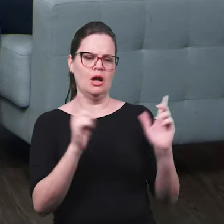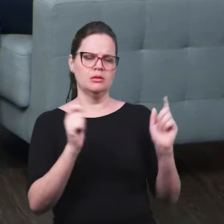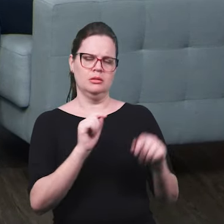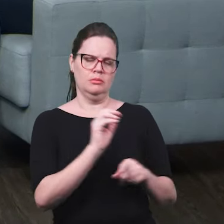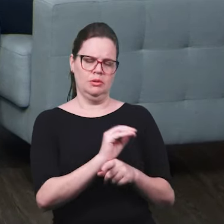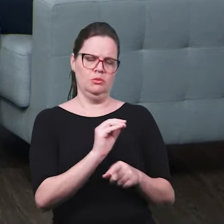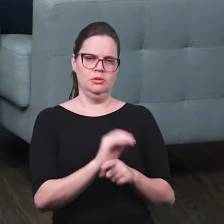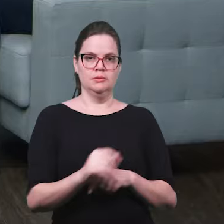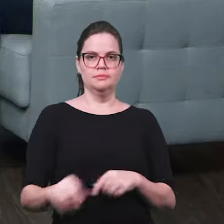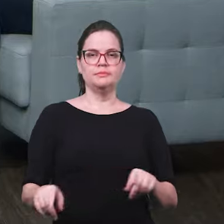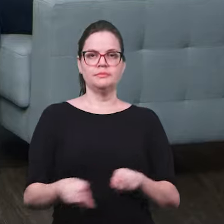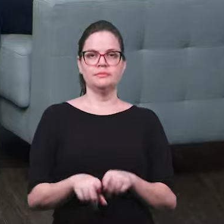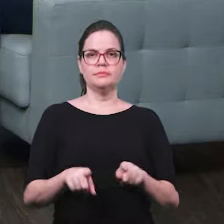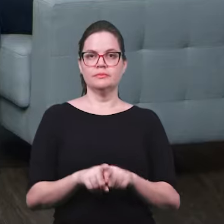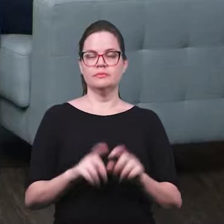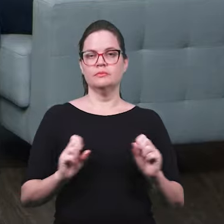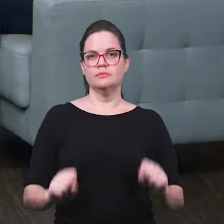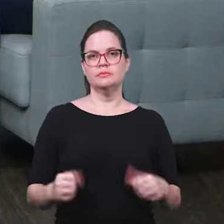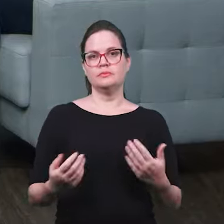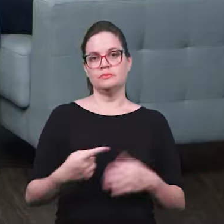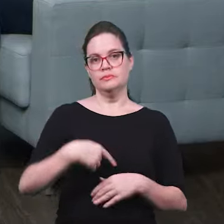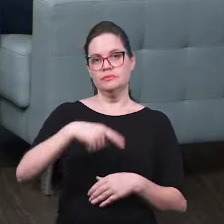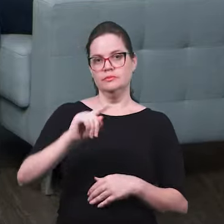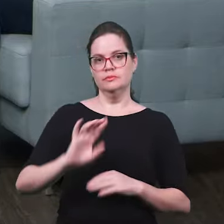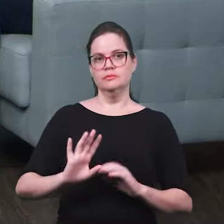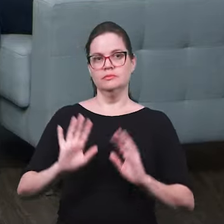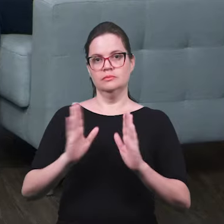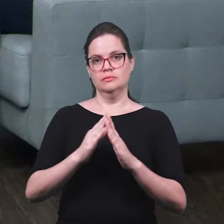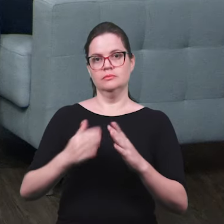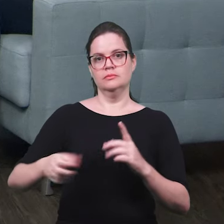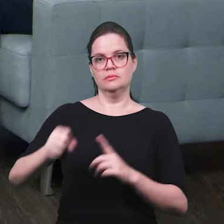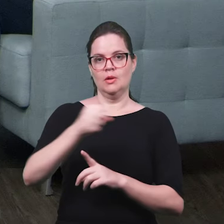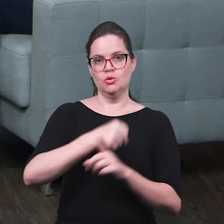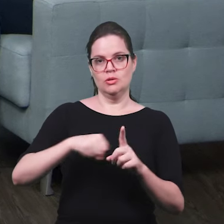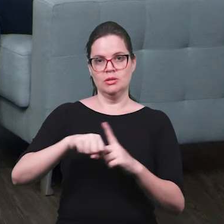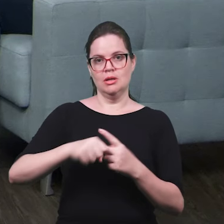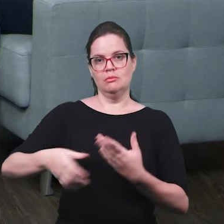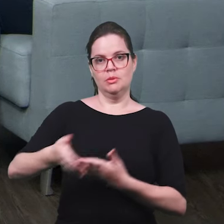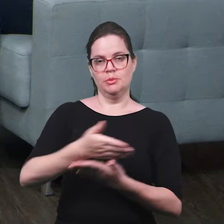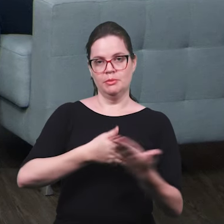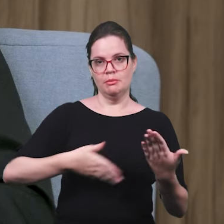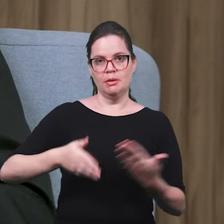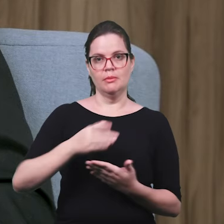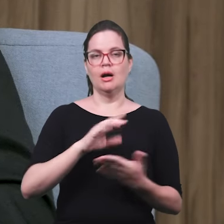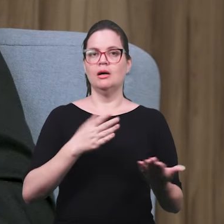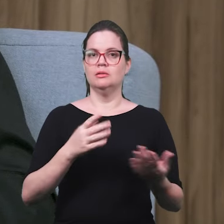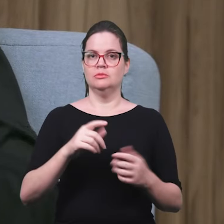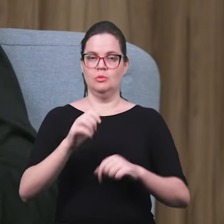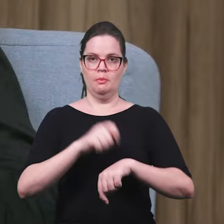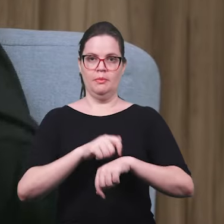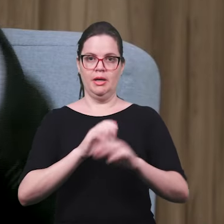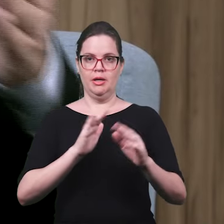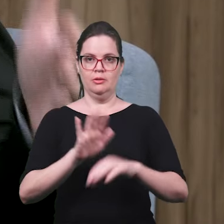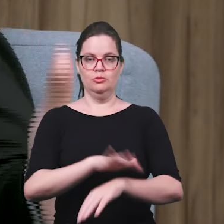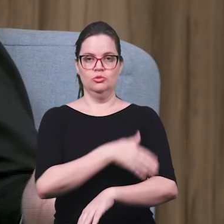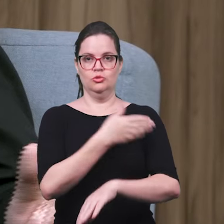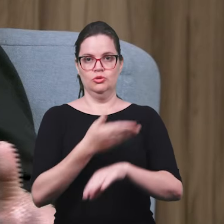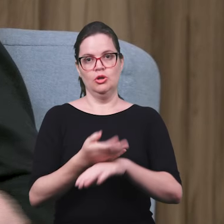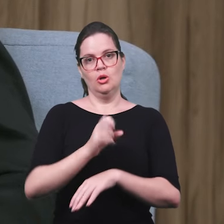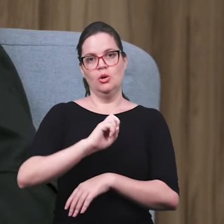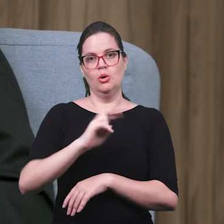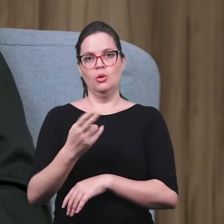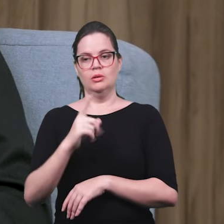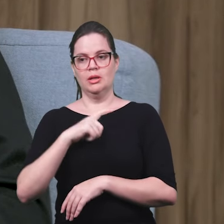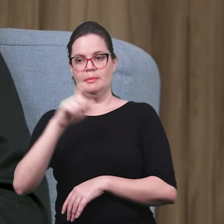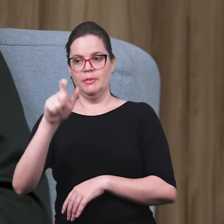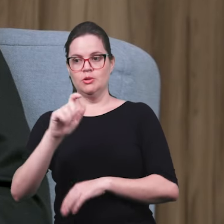ele vai, além de ser cuidado em casa, ele vai para um centro de vivência durante o dia. Ou ele também tem o cuidador que vai na